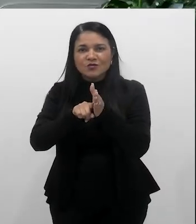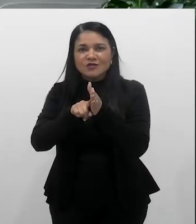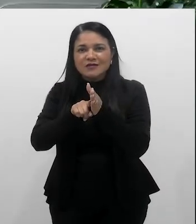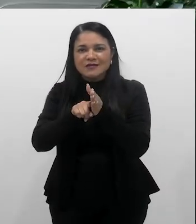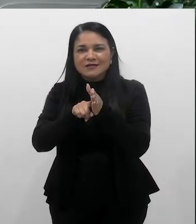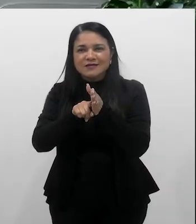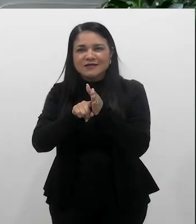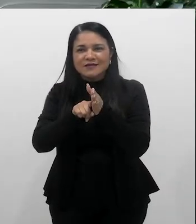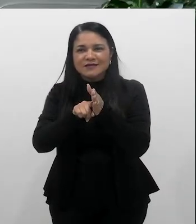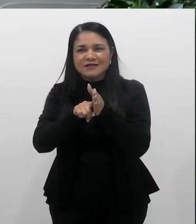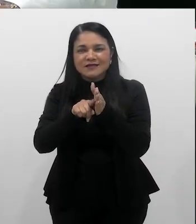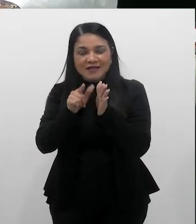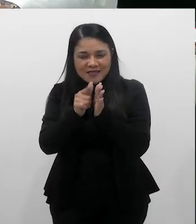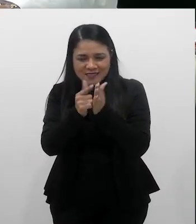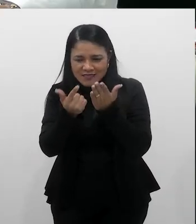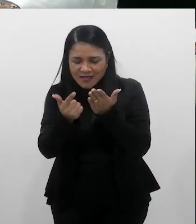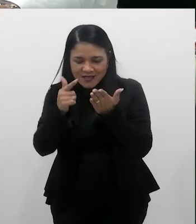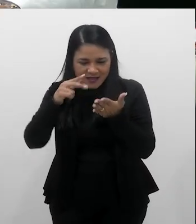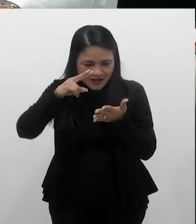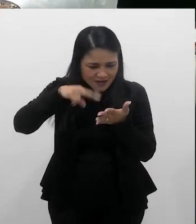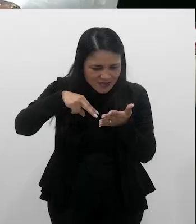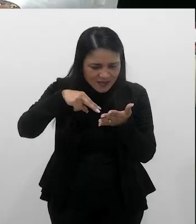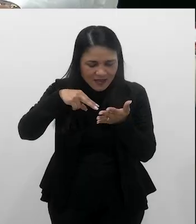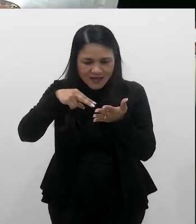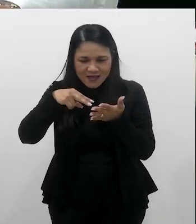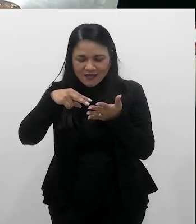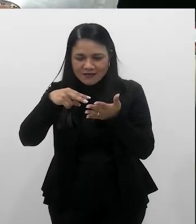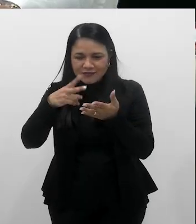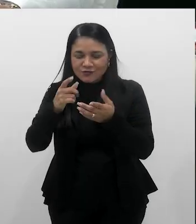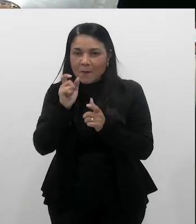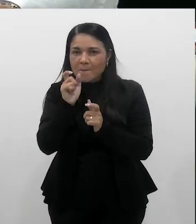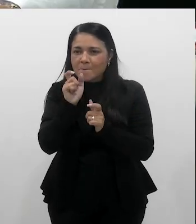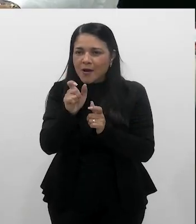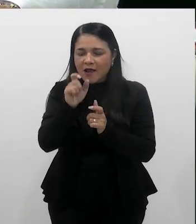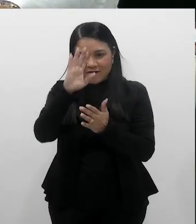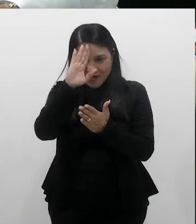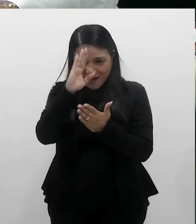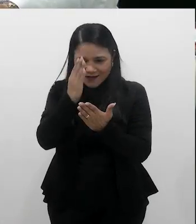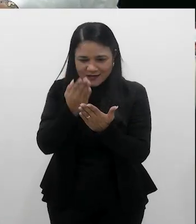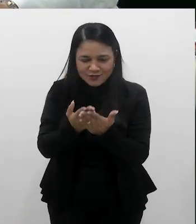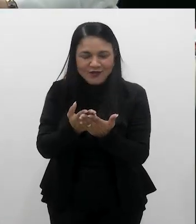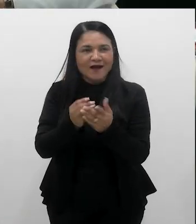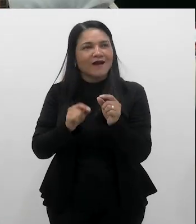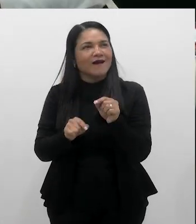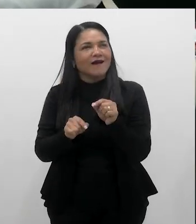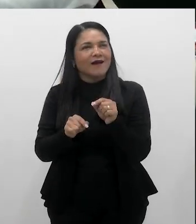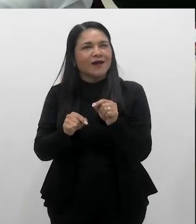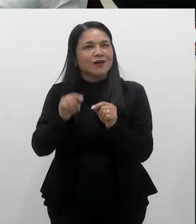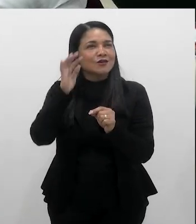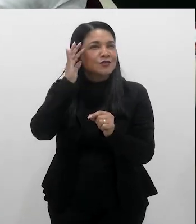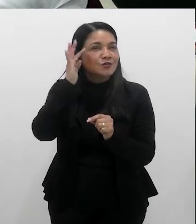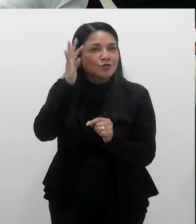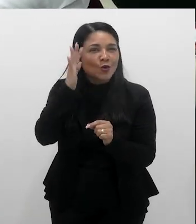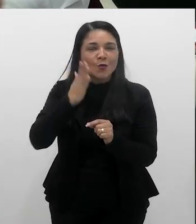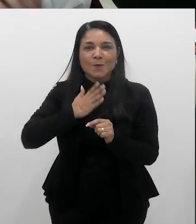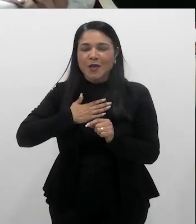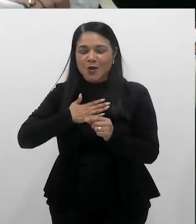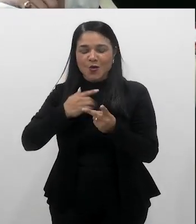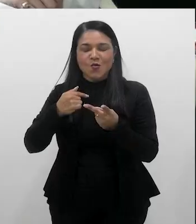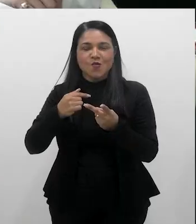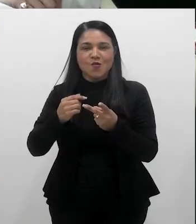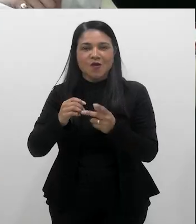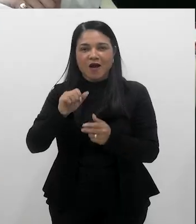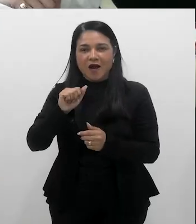engraçado. Cada pedaço daquela entrevista que eu pegava, falavam acreditar, tá me entendendo? Sonho